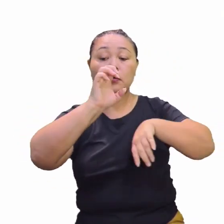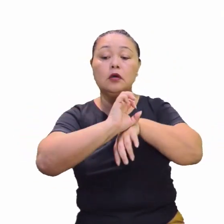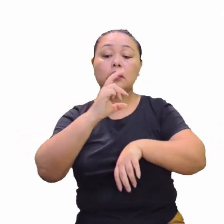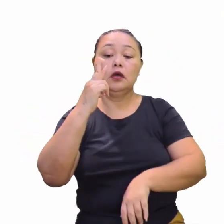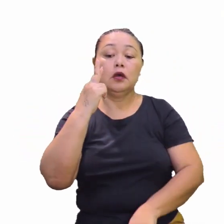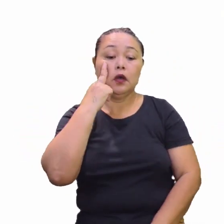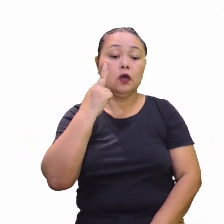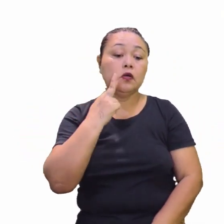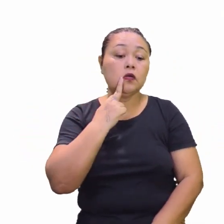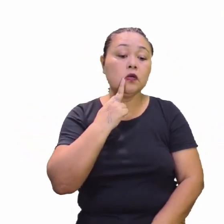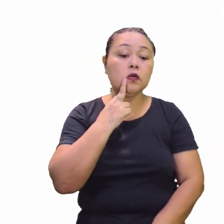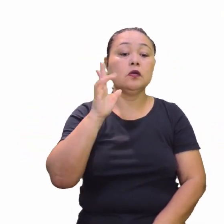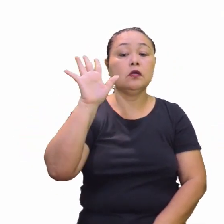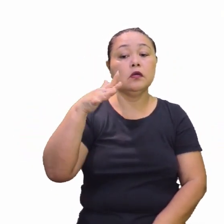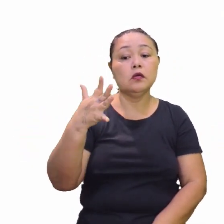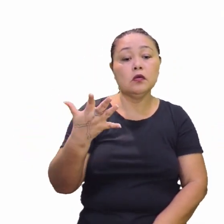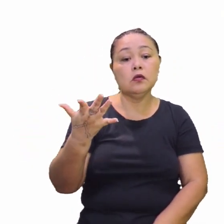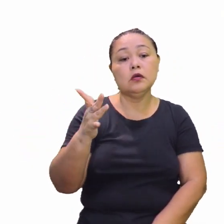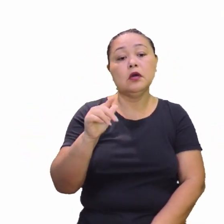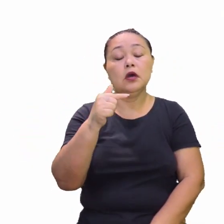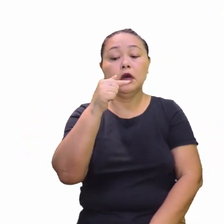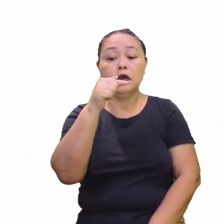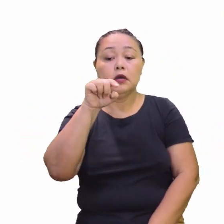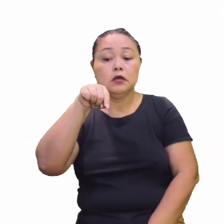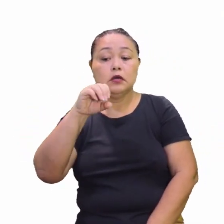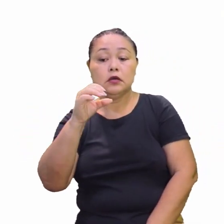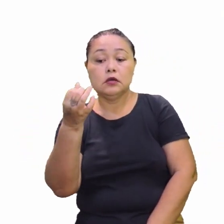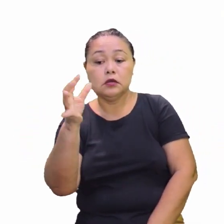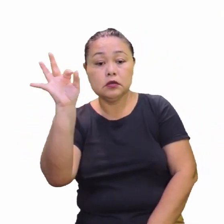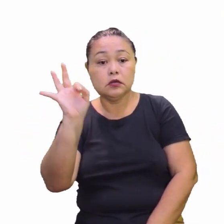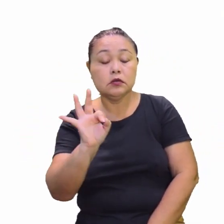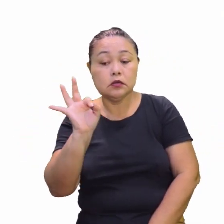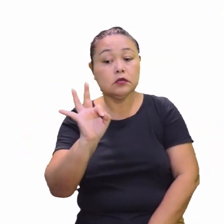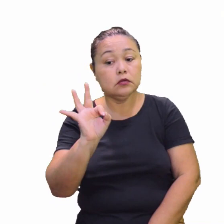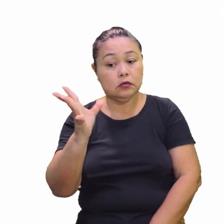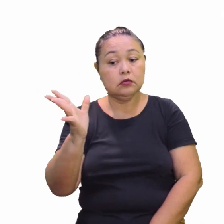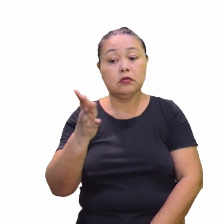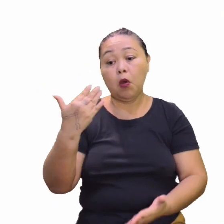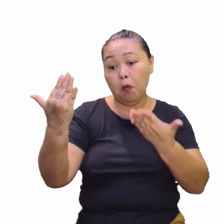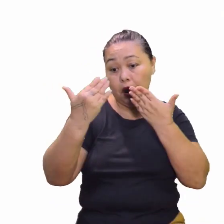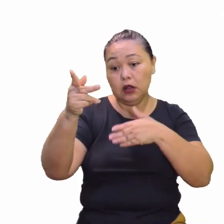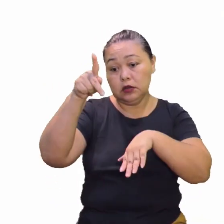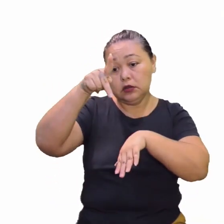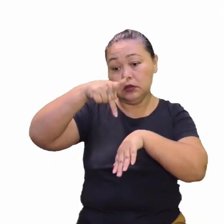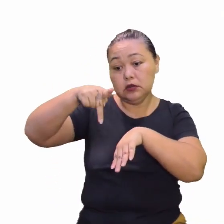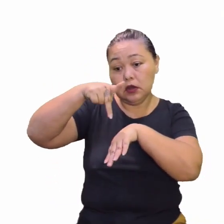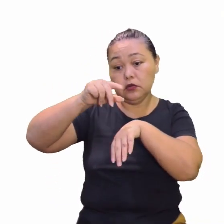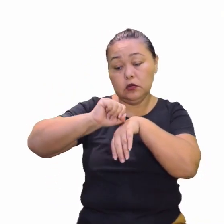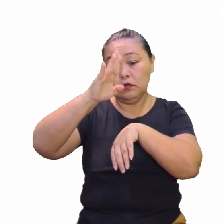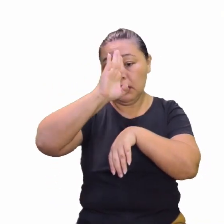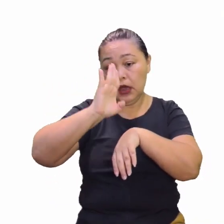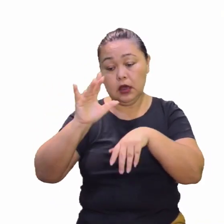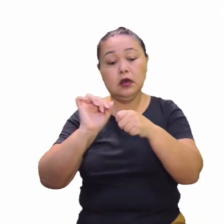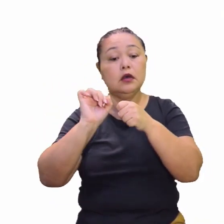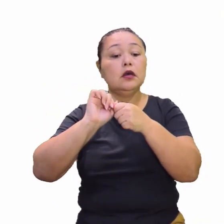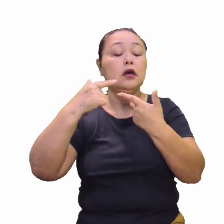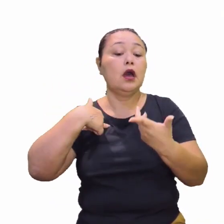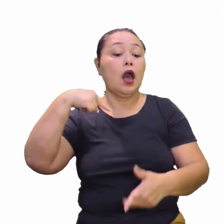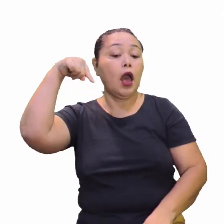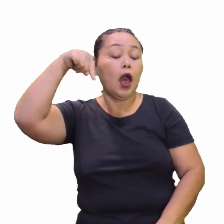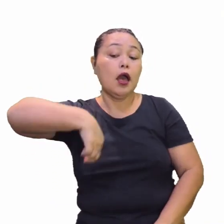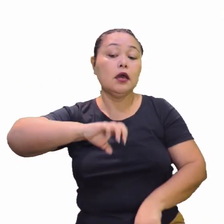representa 0,6% do valor bruto do PIB bovino do país. Os bovinos aqui em Rondônia, da pecuária,